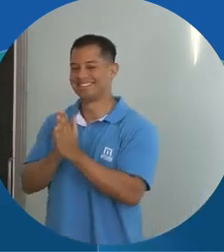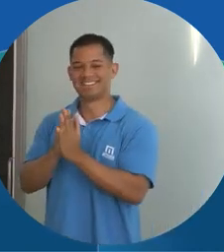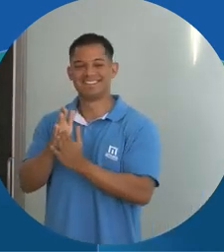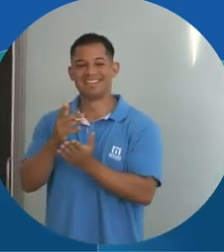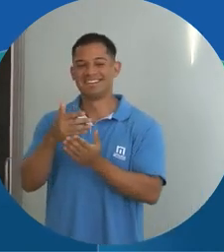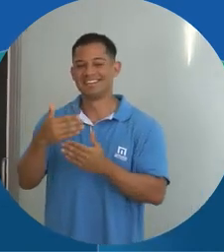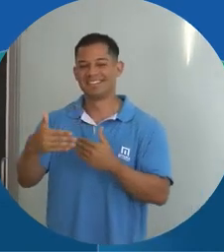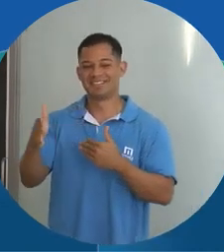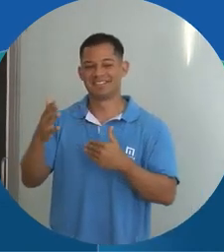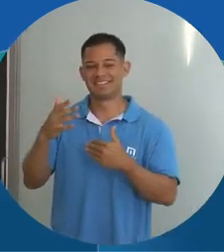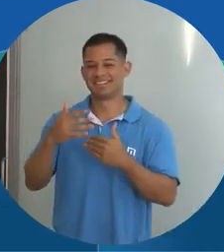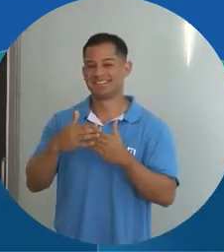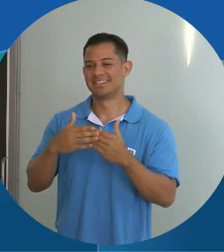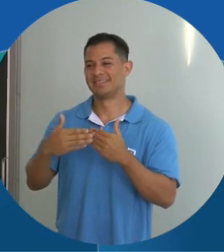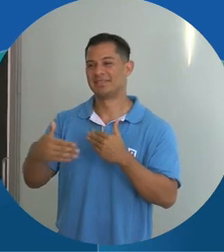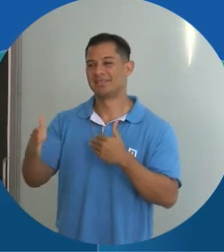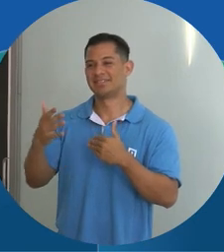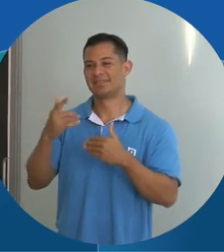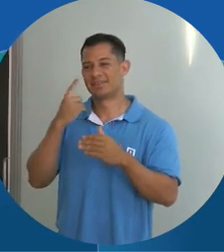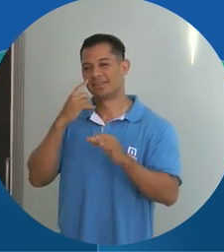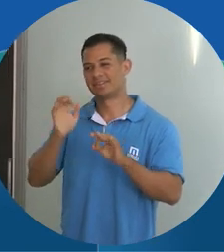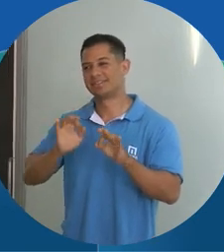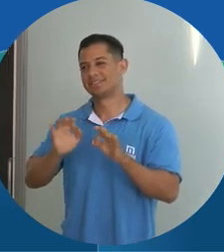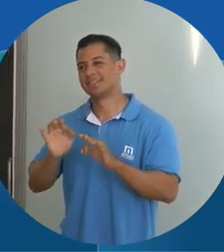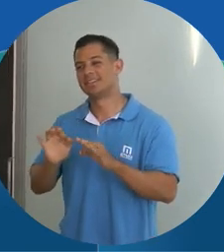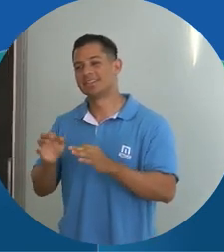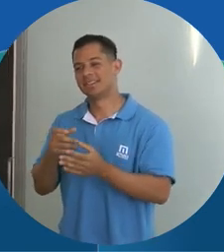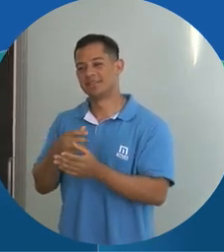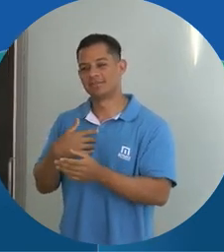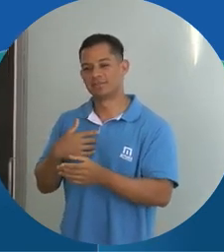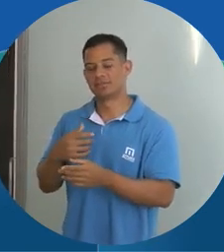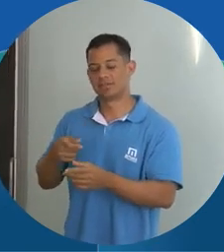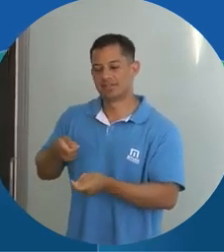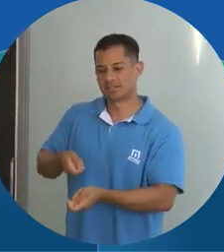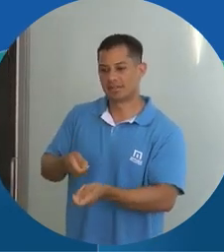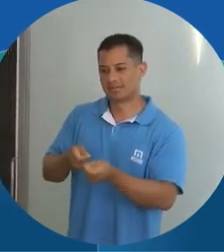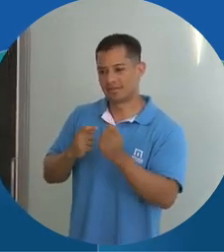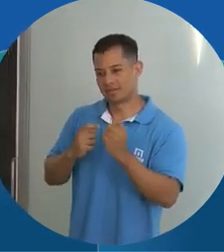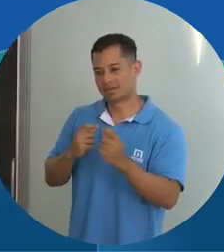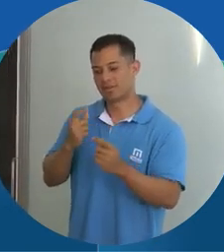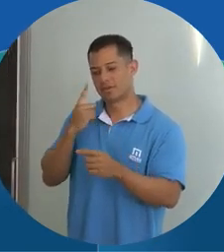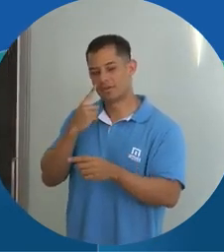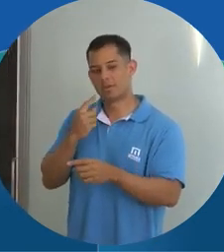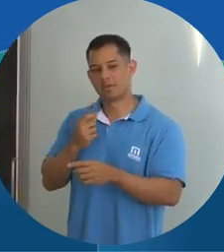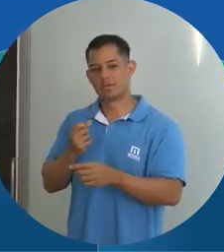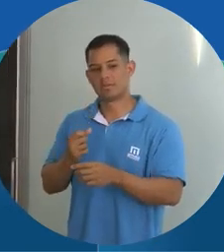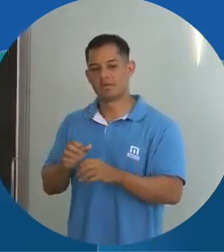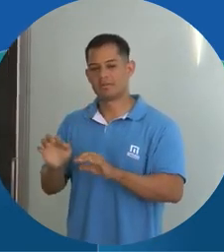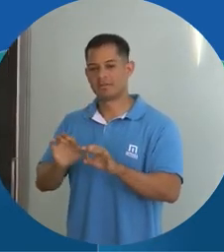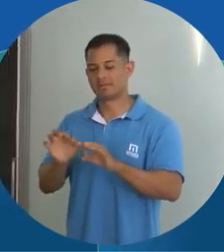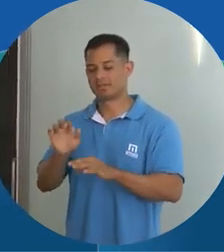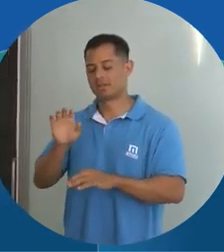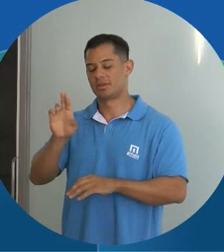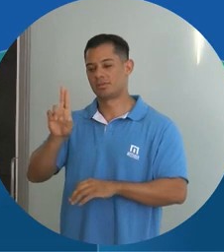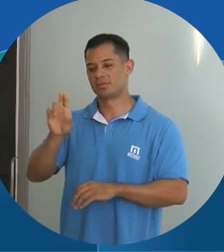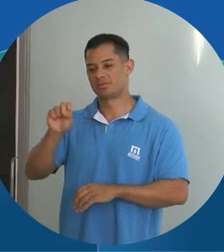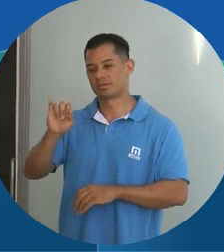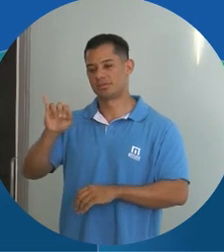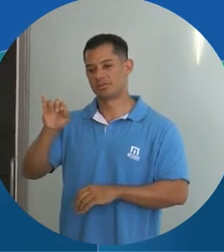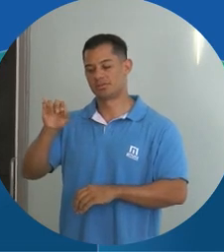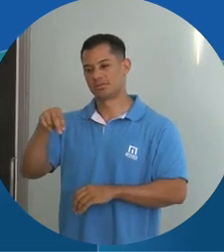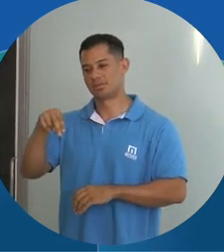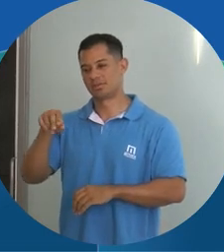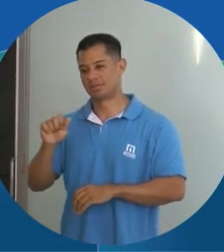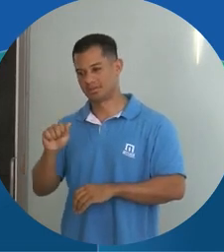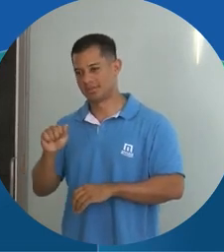o terreno lá foi todo escavado também para se abrir espaço para fazer a usina. Então, além das fundações, tem